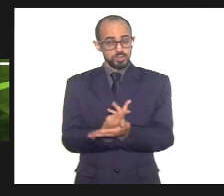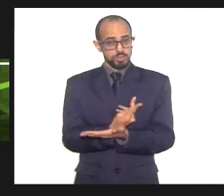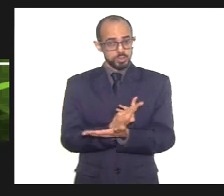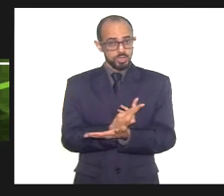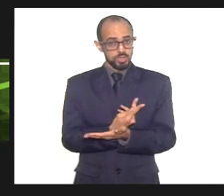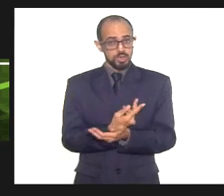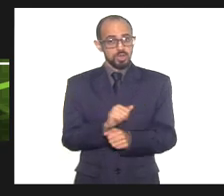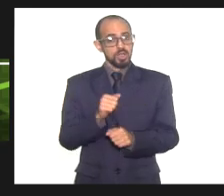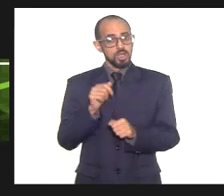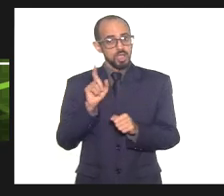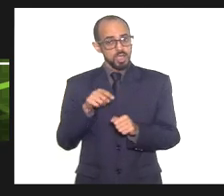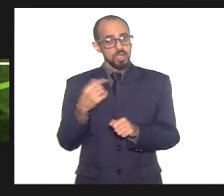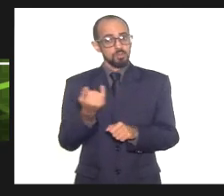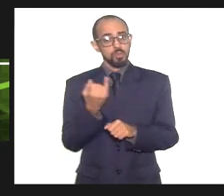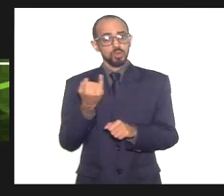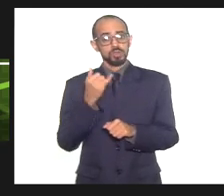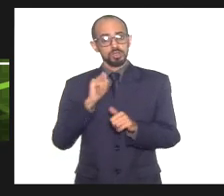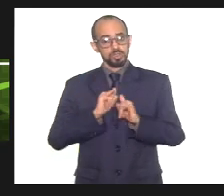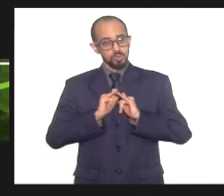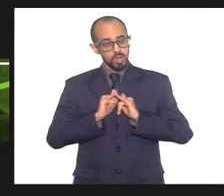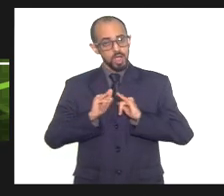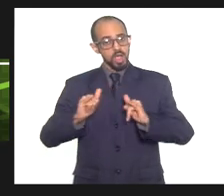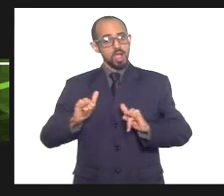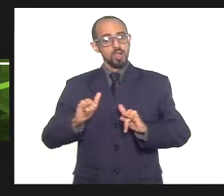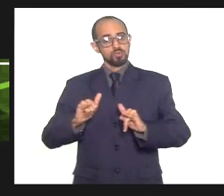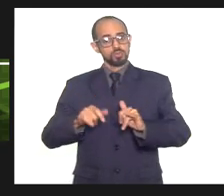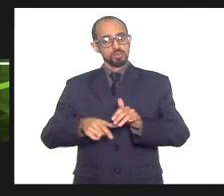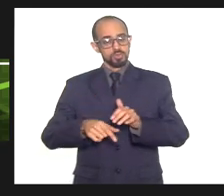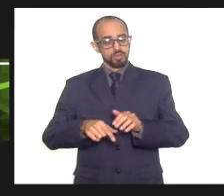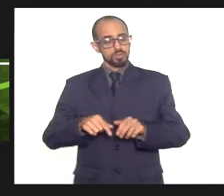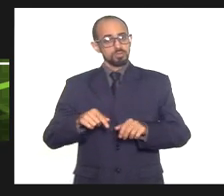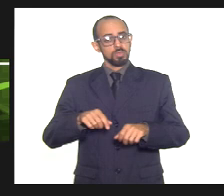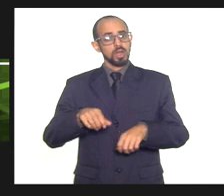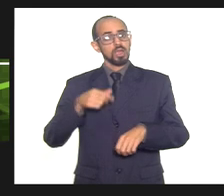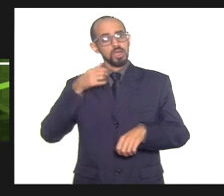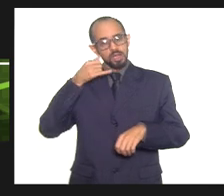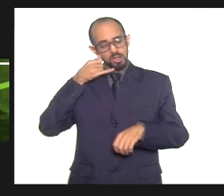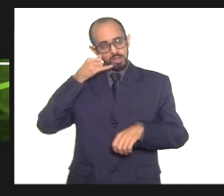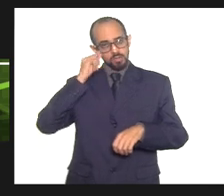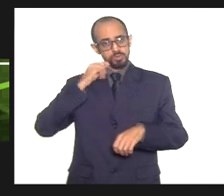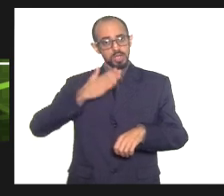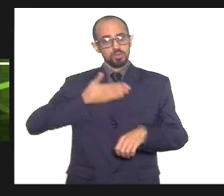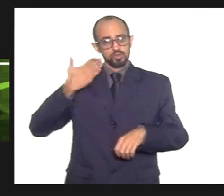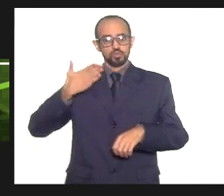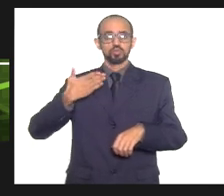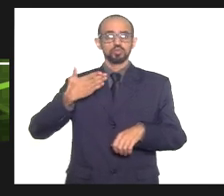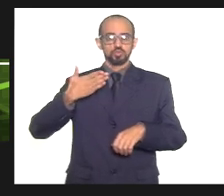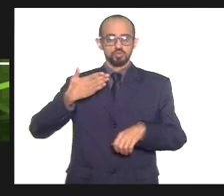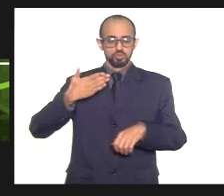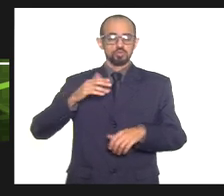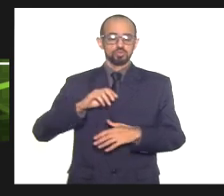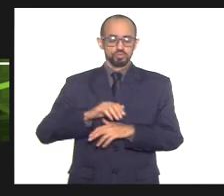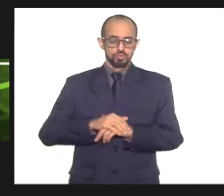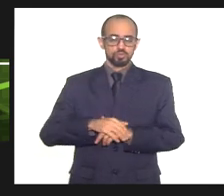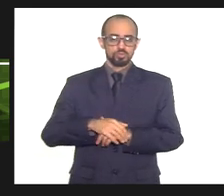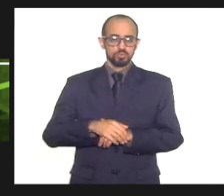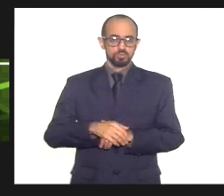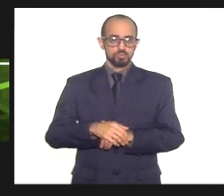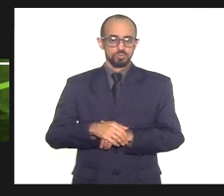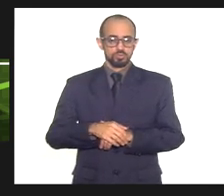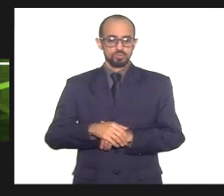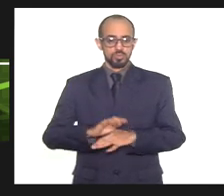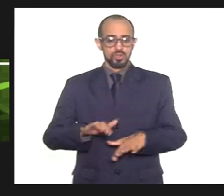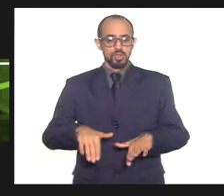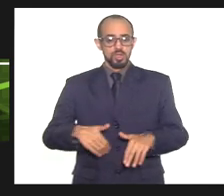ocorreram as notificações prévias, para ninguém ser tomado de surpresa. E o que